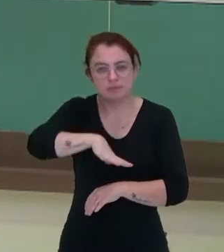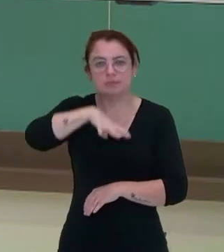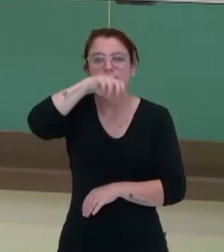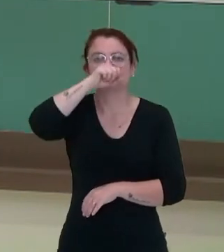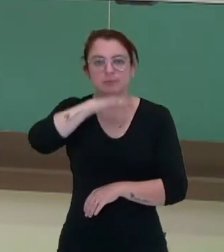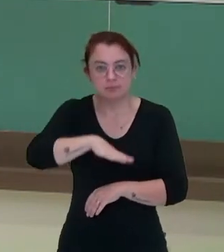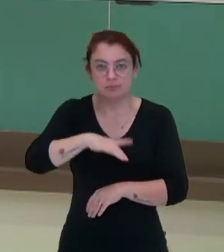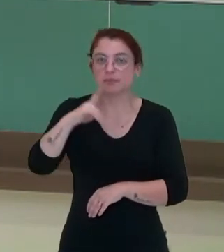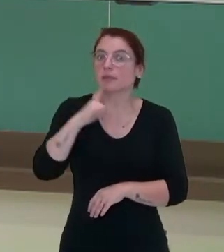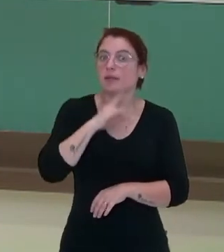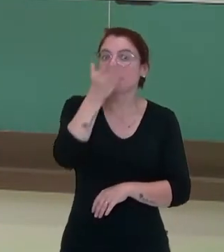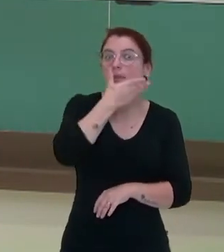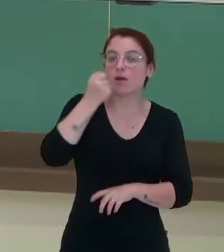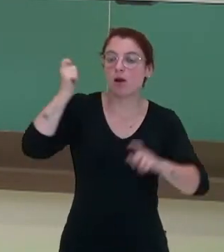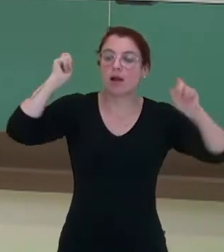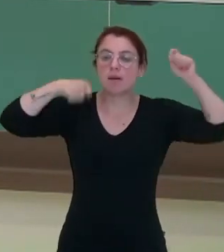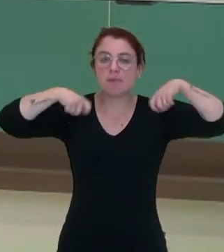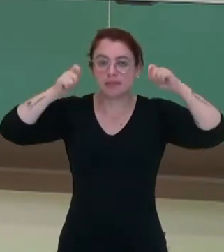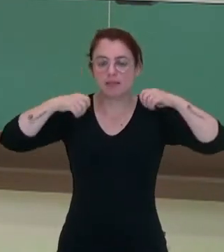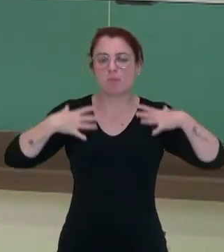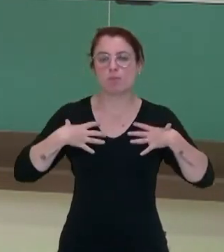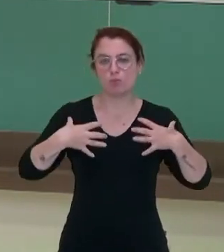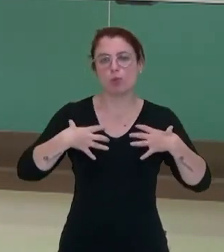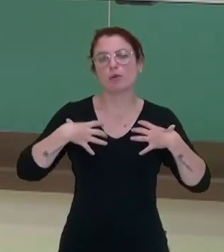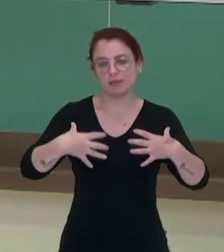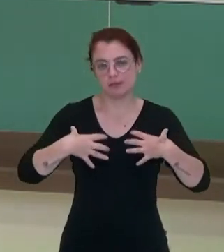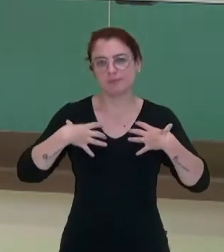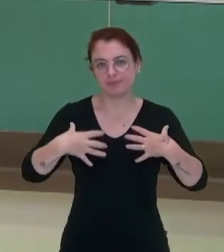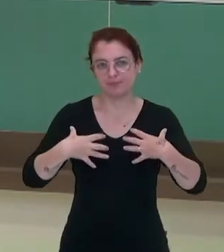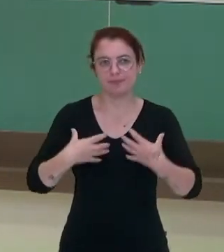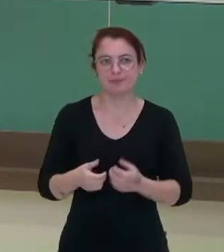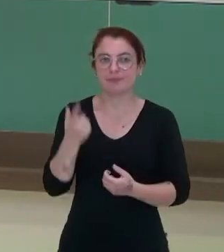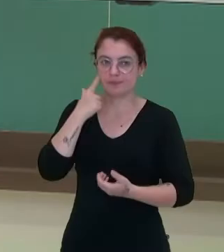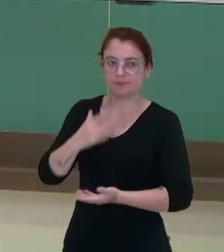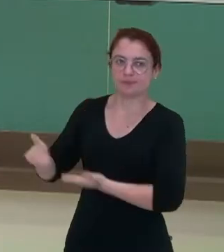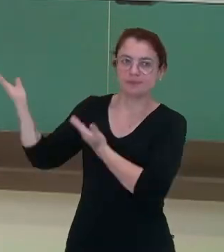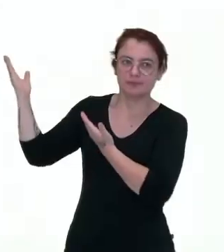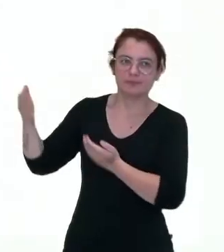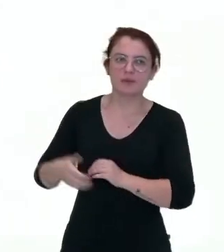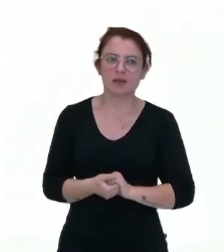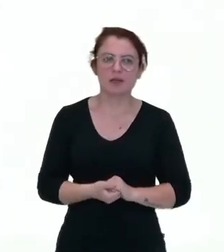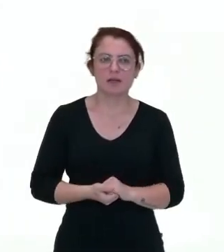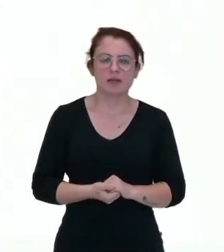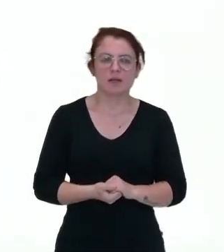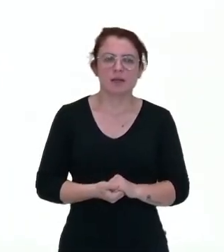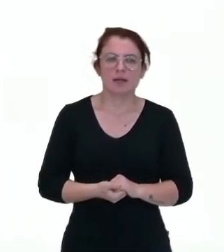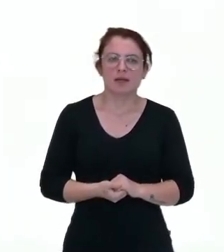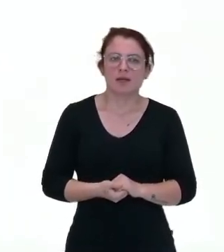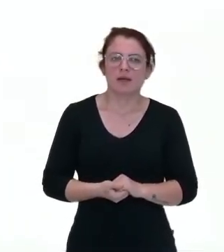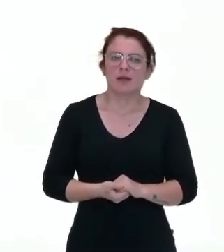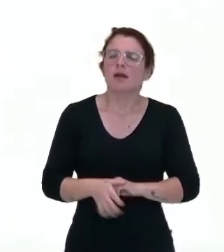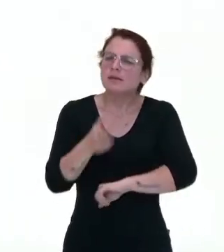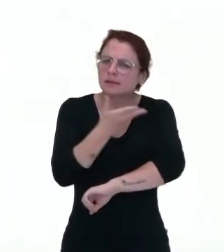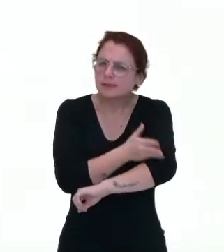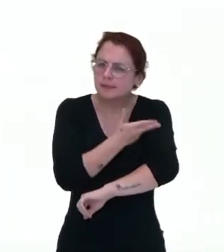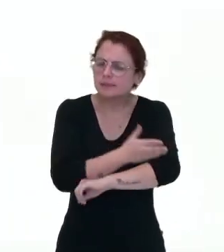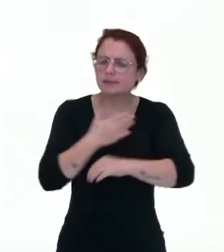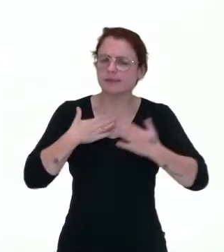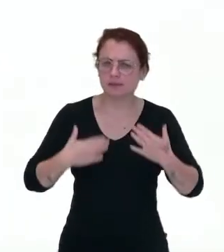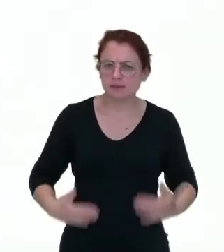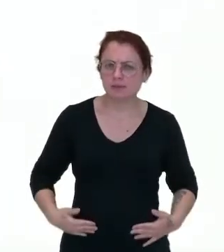Você vai ter uma melhor capacidade pulmonar. Dê uma olhadinha nessa próxima tela. Então, a atividade física